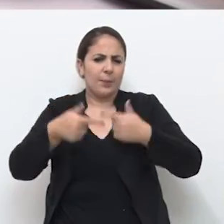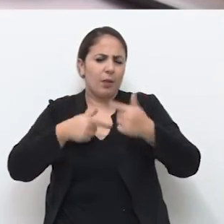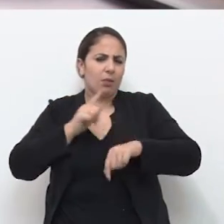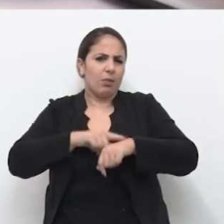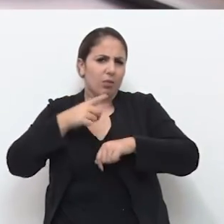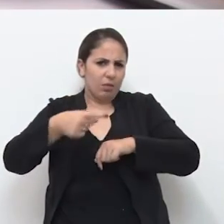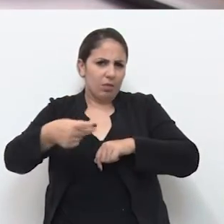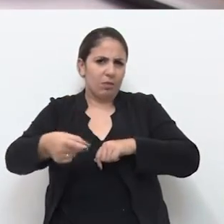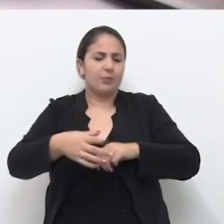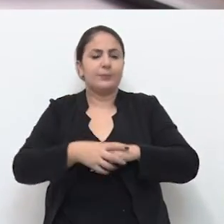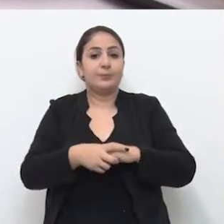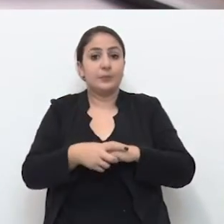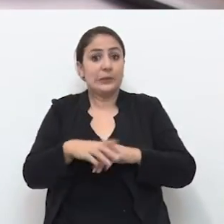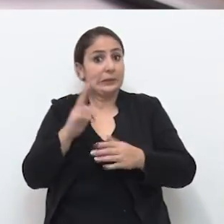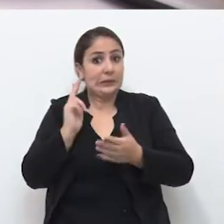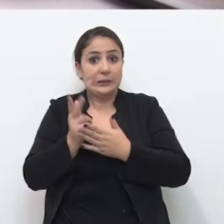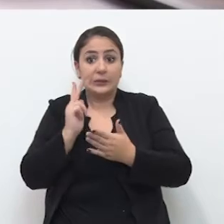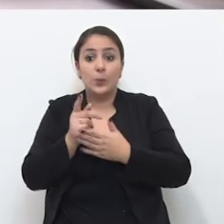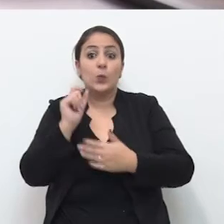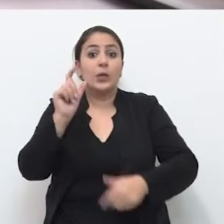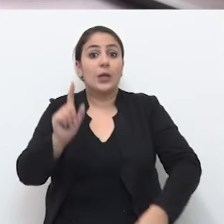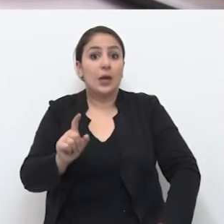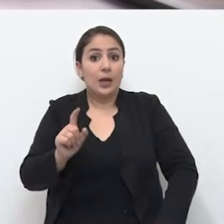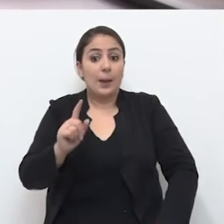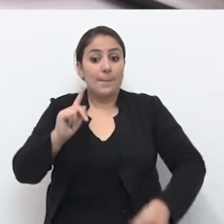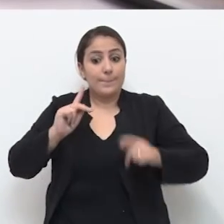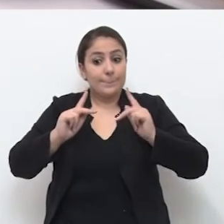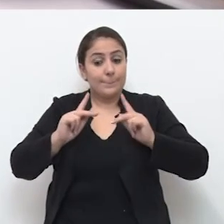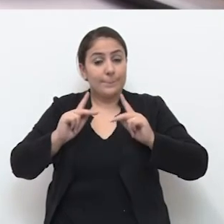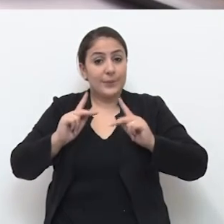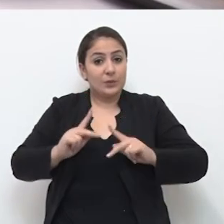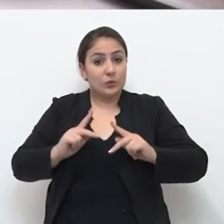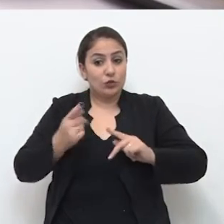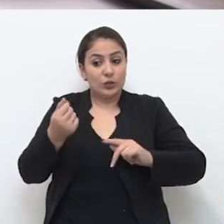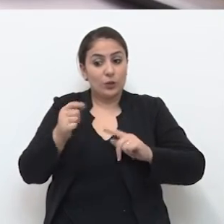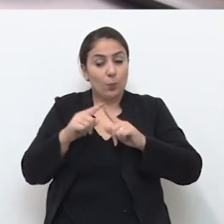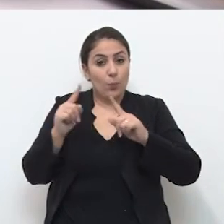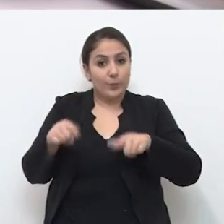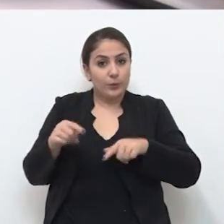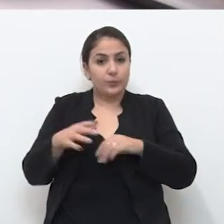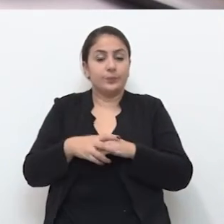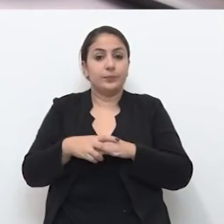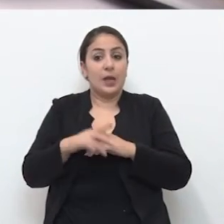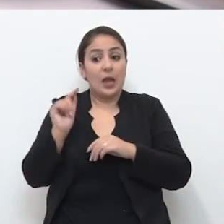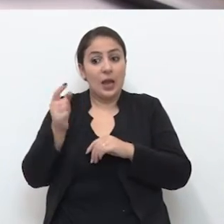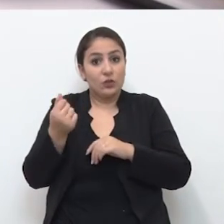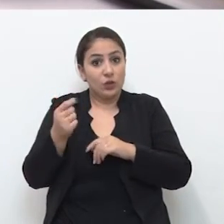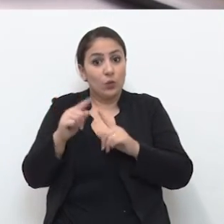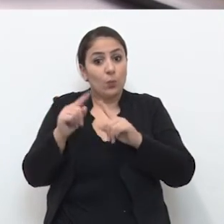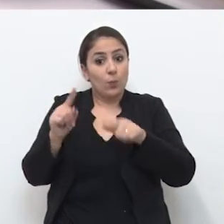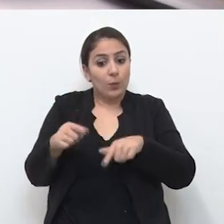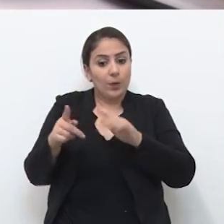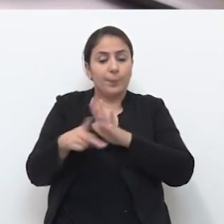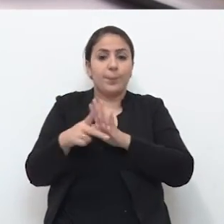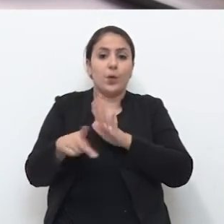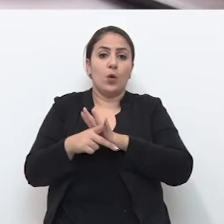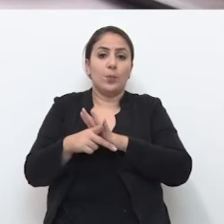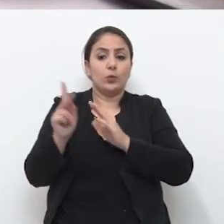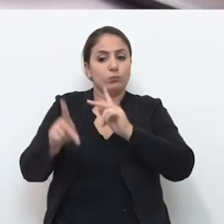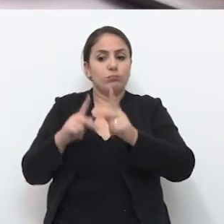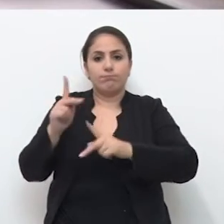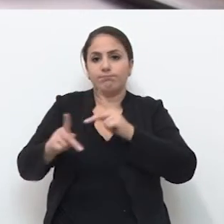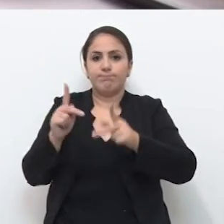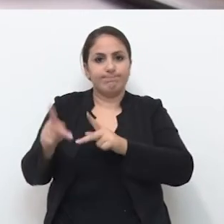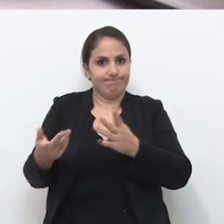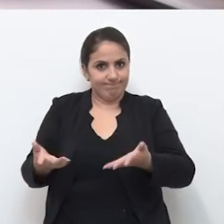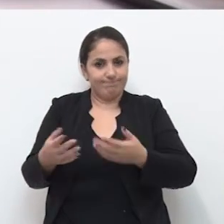bastante tempo aqui nessa casa, sempre foi com os erários públicos, com o dinheiro público. O dinheiro público é um dinheiro que é oriundo do